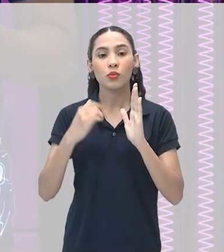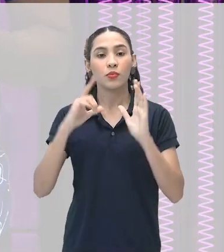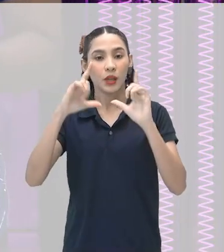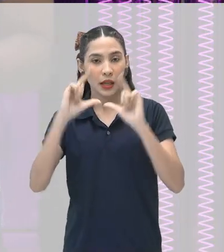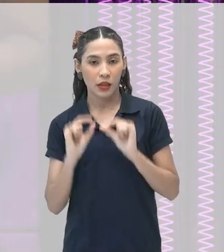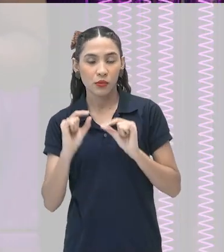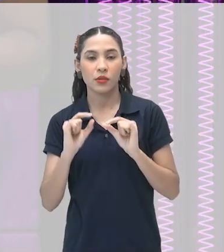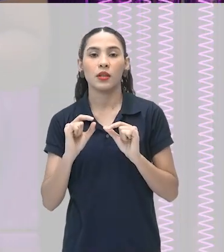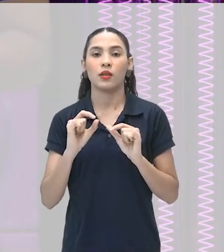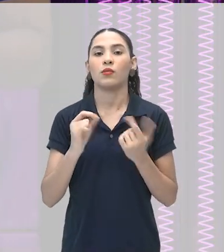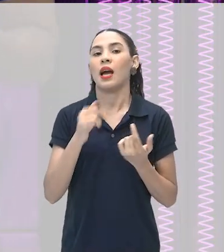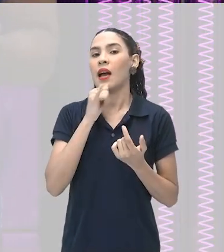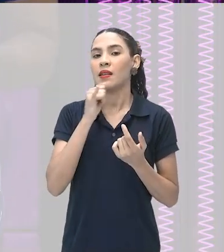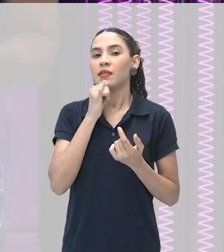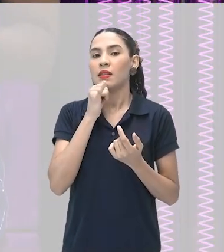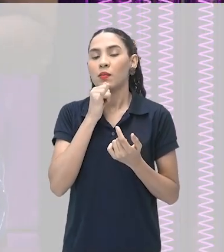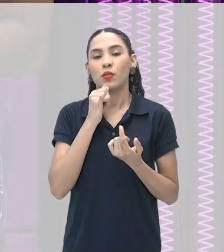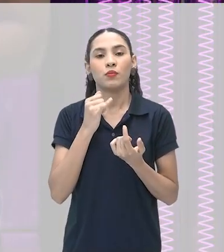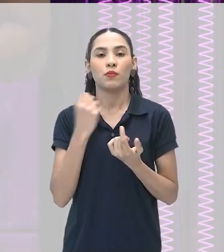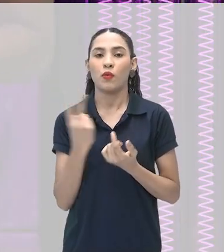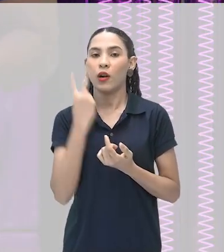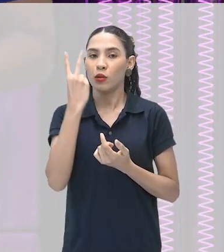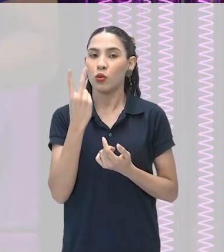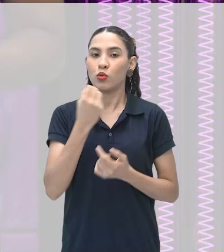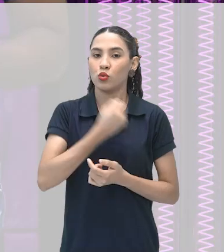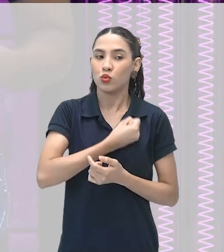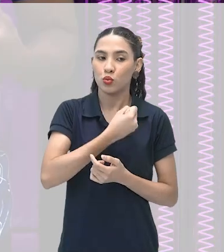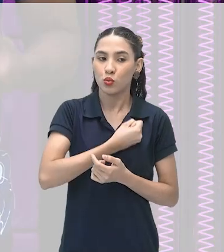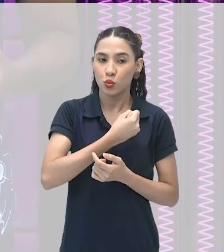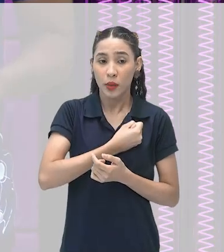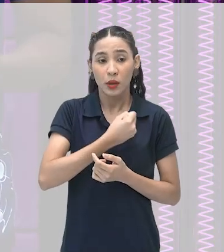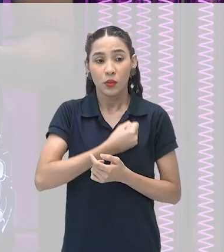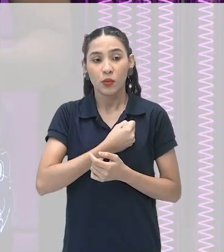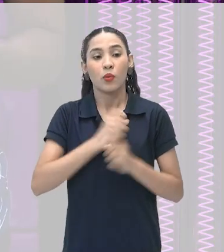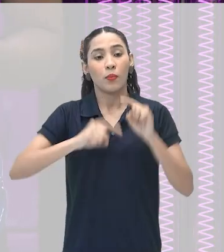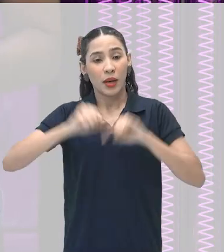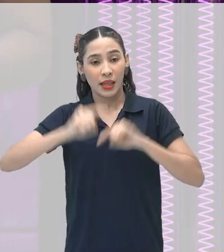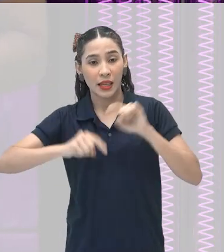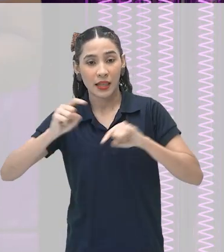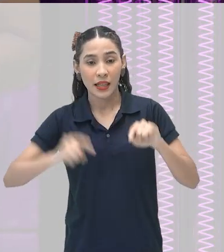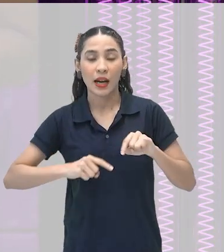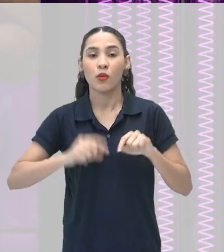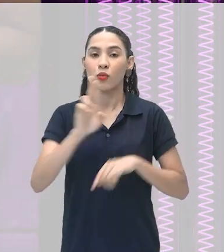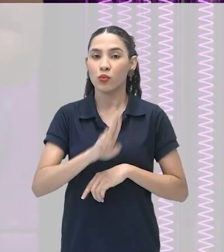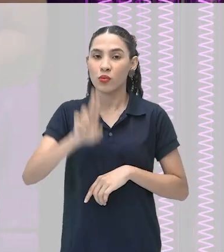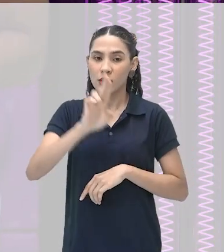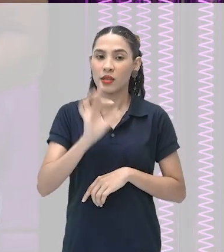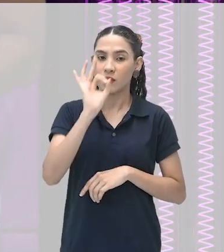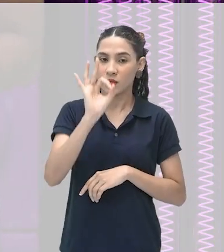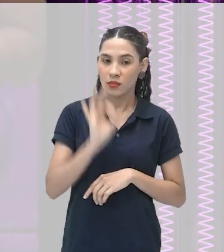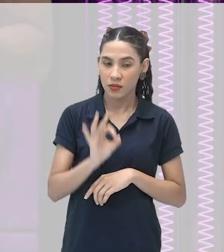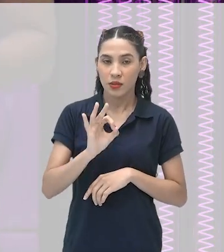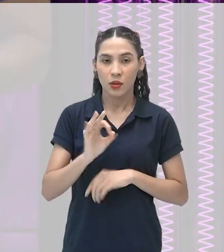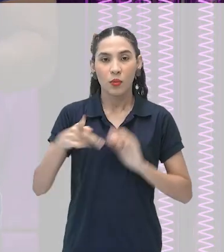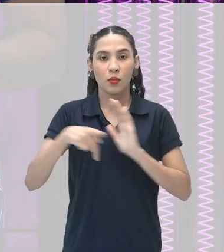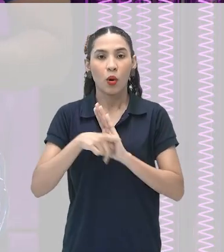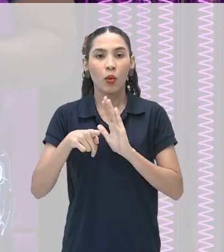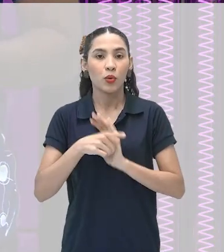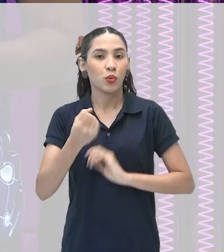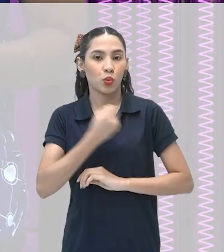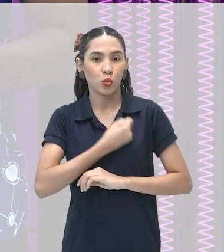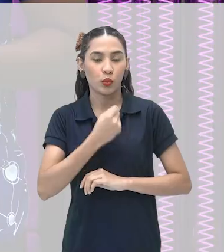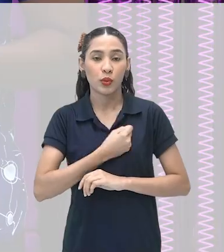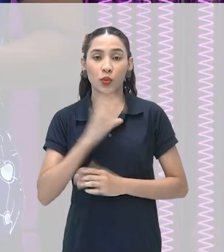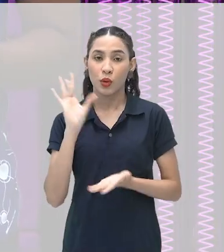uma redução no preço de um produto ou serviço, comumente expresso em termos de uma porcentagem do